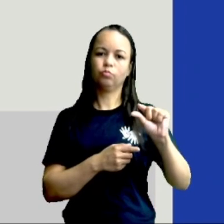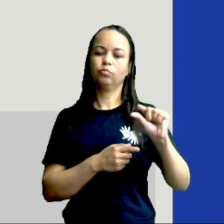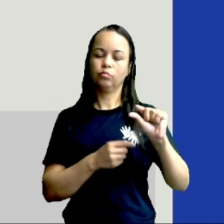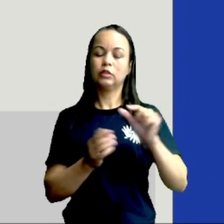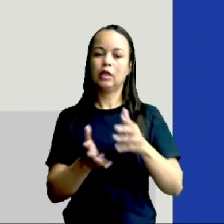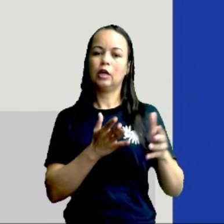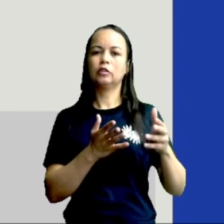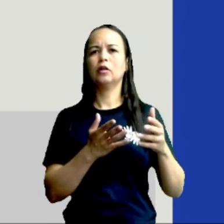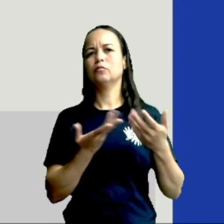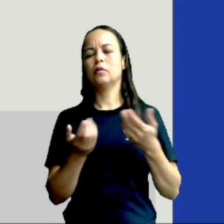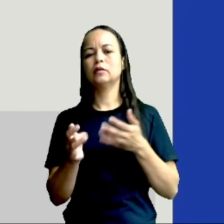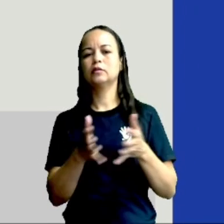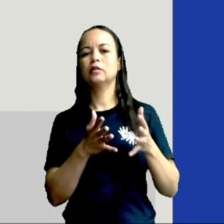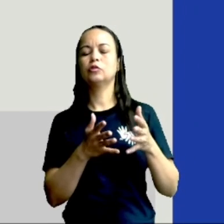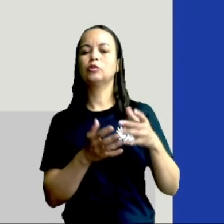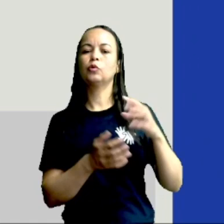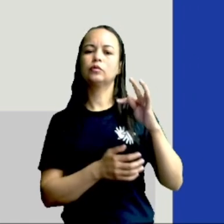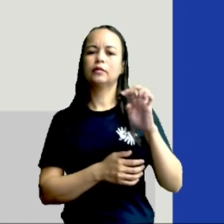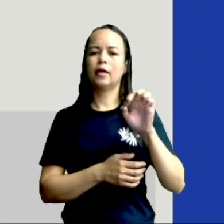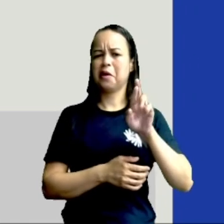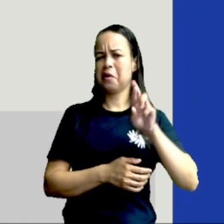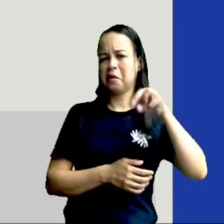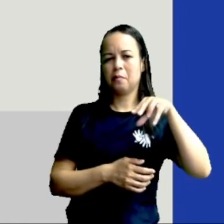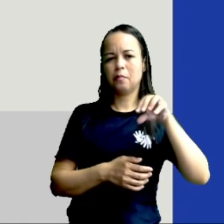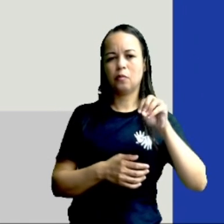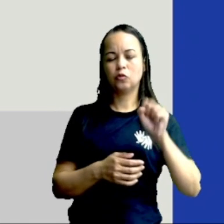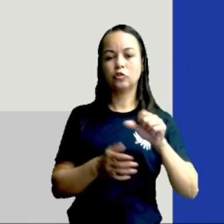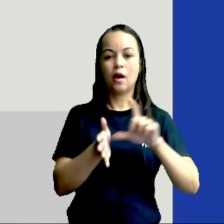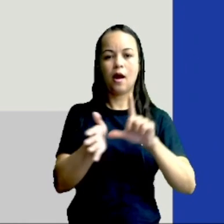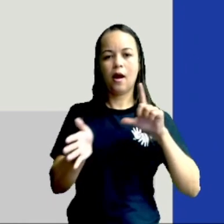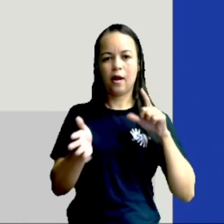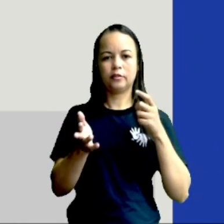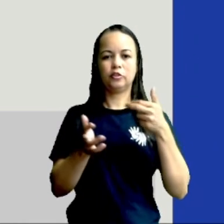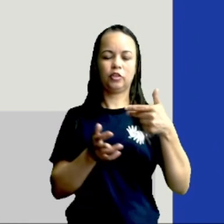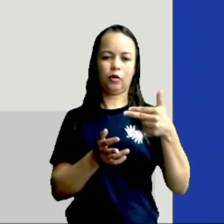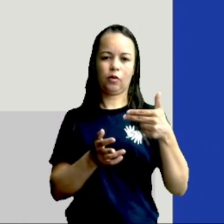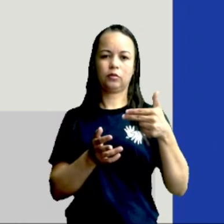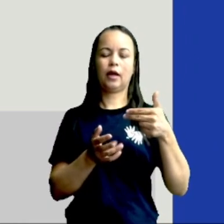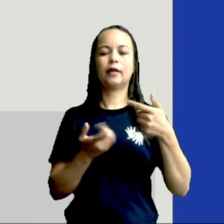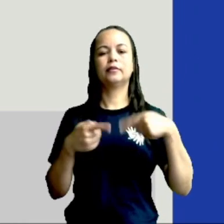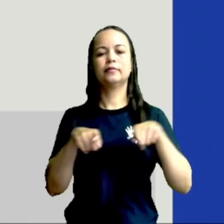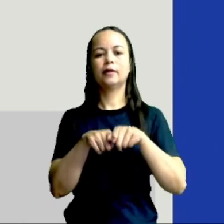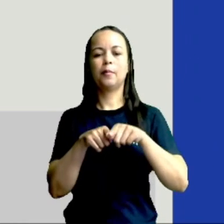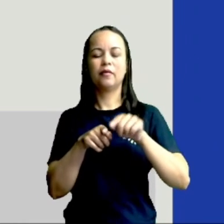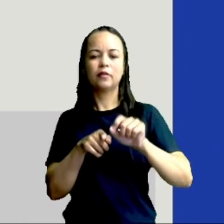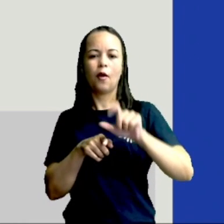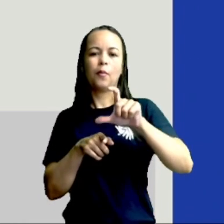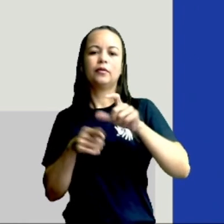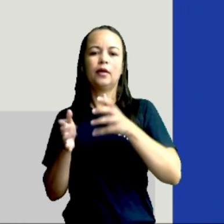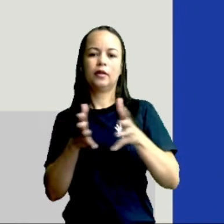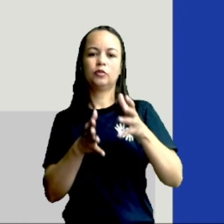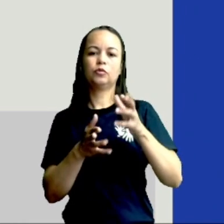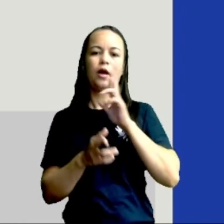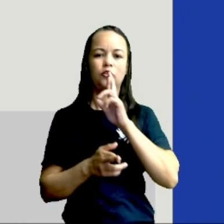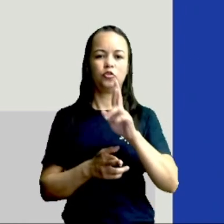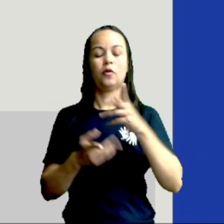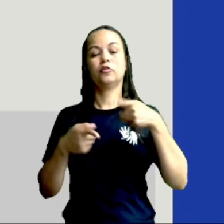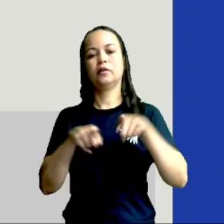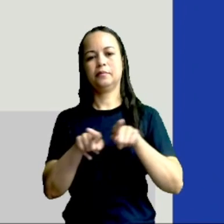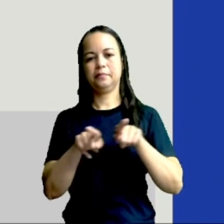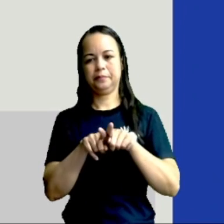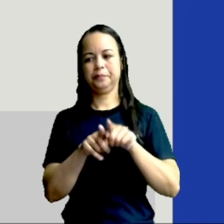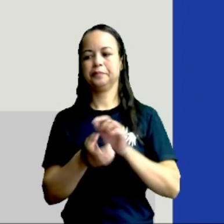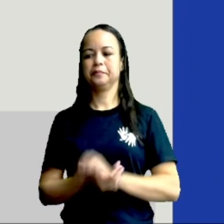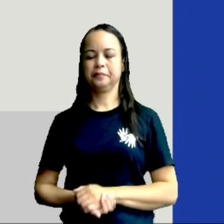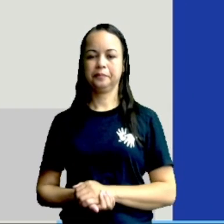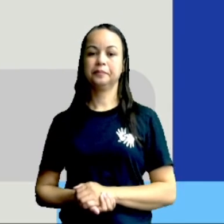em uma das parcelas, em um dos termos antes da igualdade, eu vou estar aumentando no resultado também.